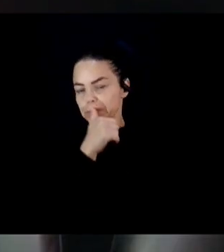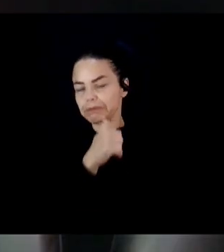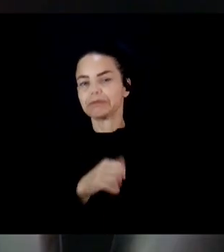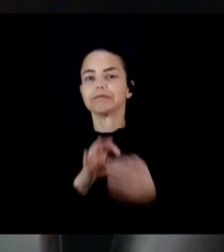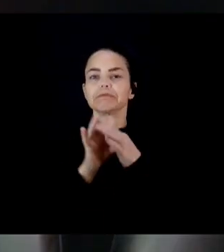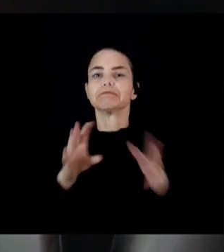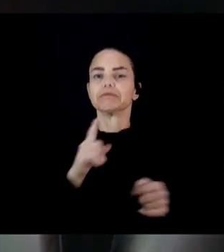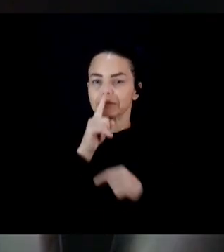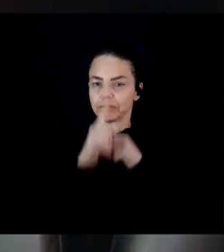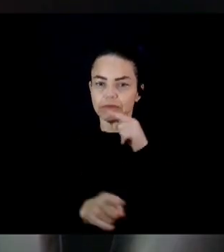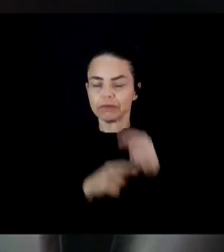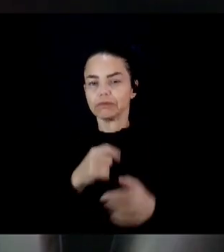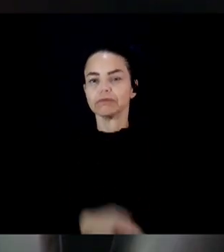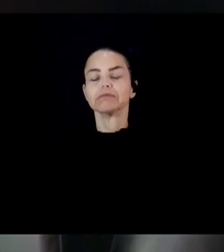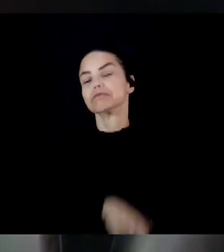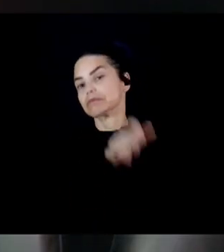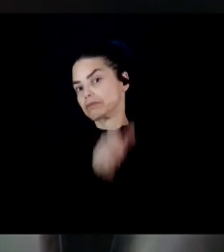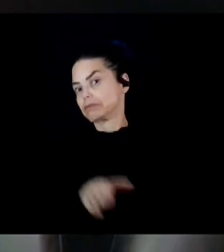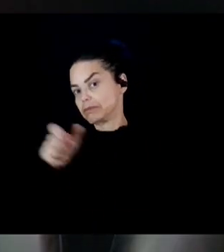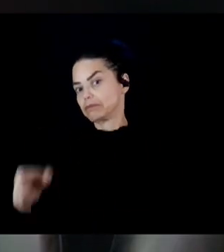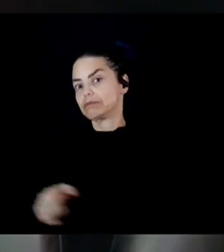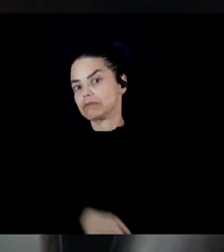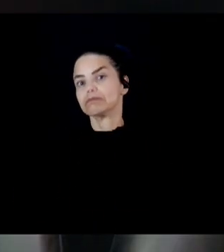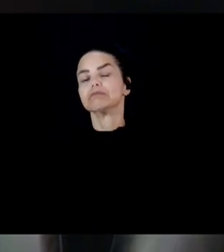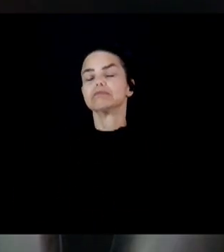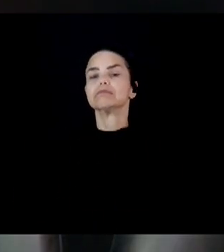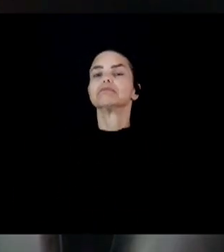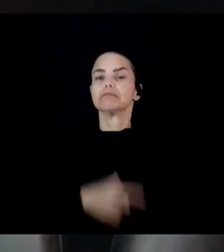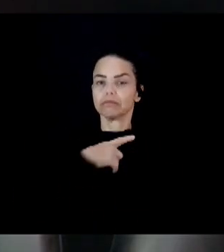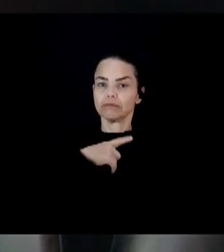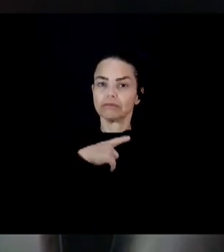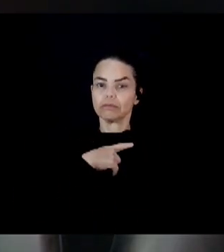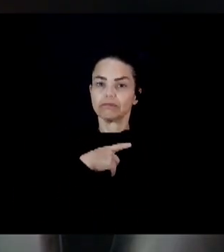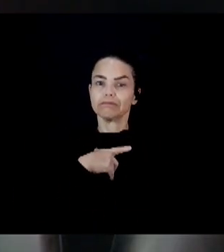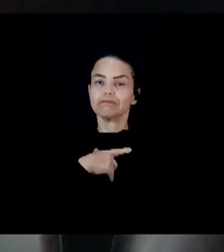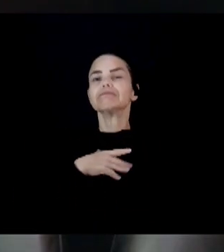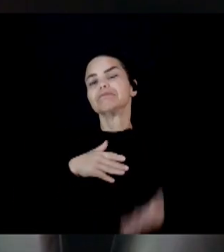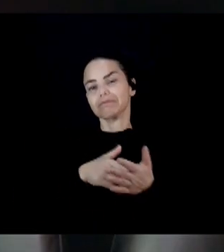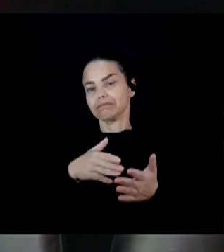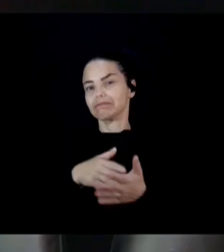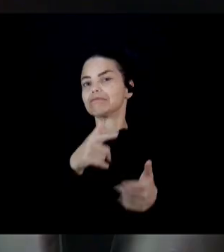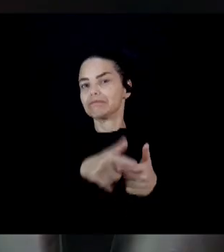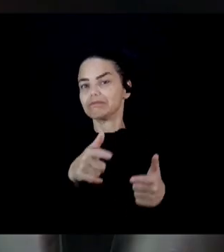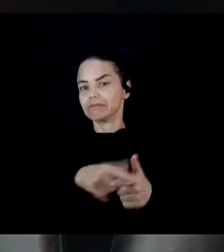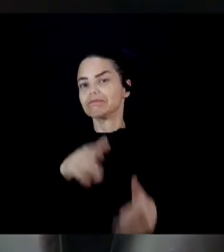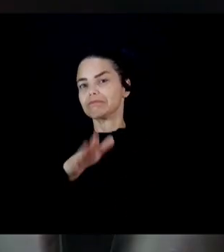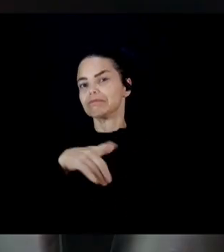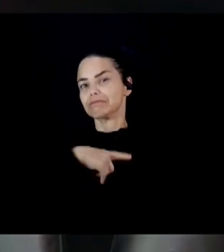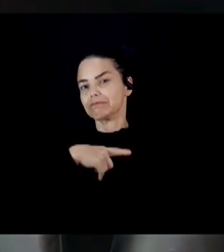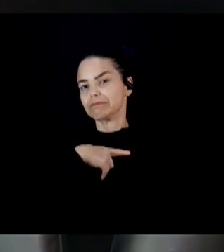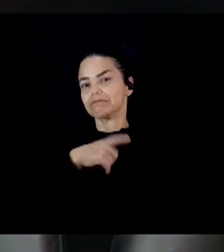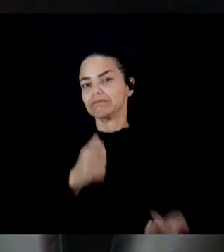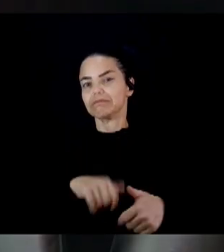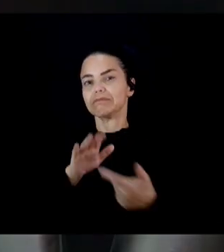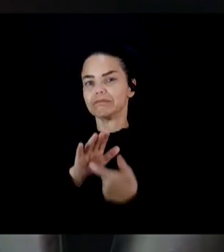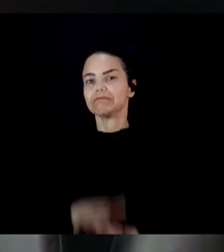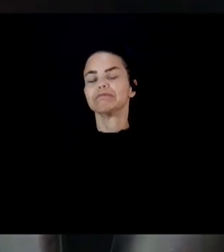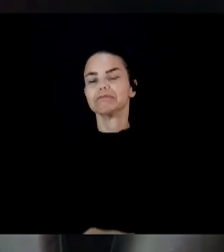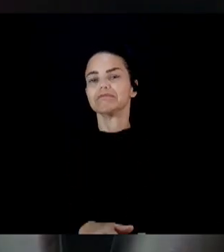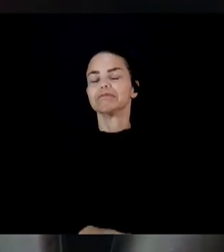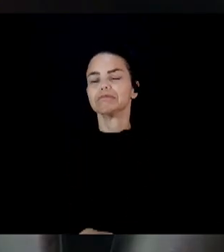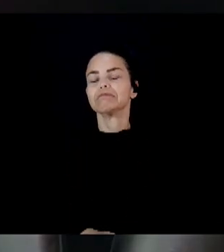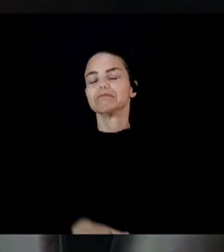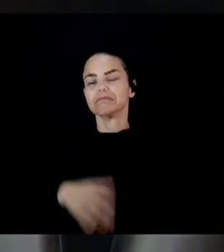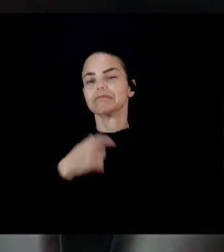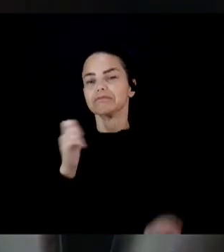está ali com as pessoas que talvez tenham as limitações que ele já tem, mas ele pode mostrar o quanto ele ainda pode